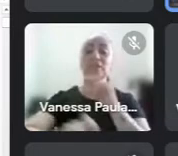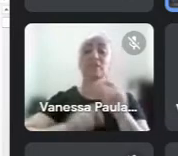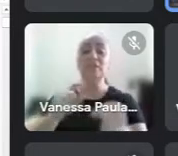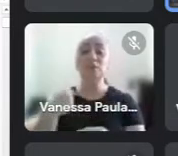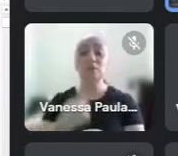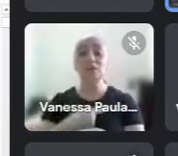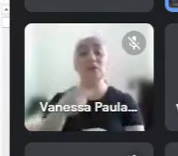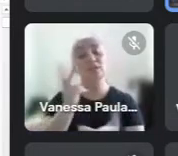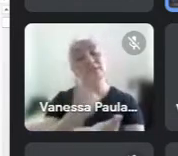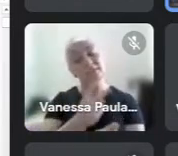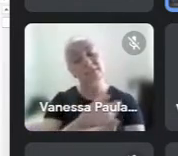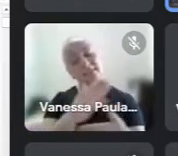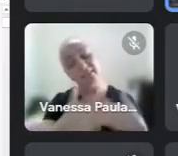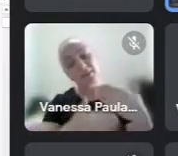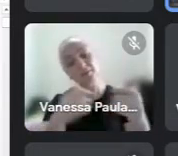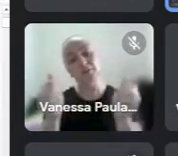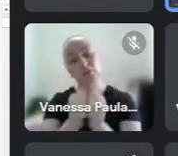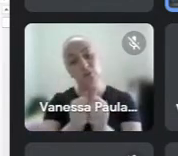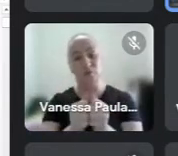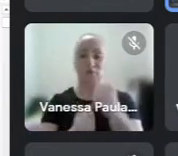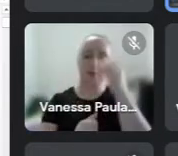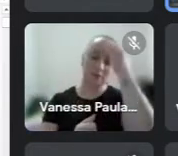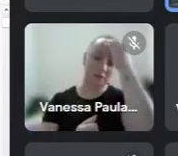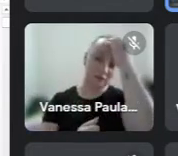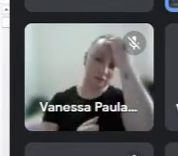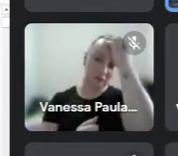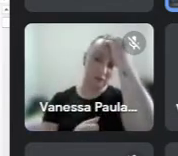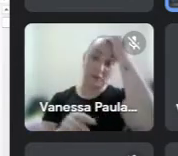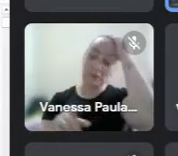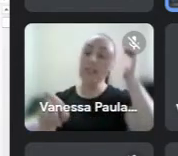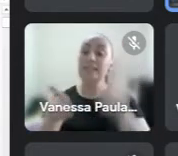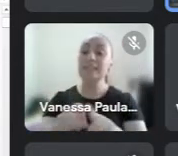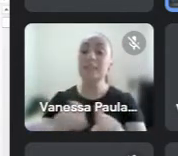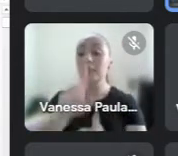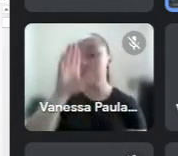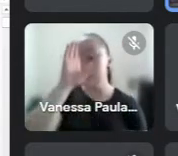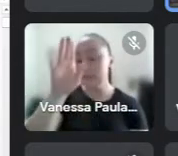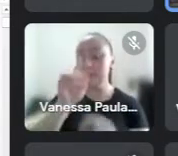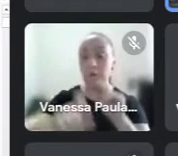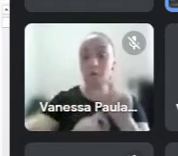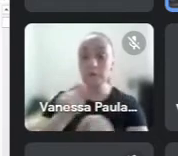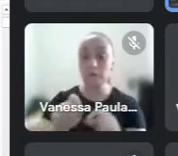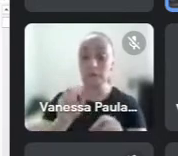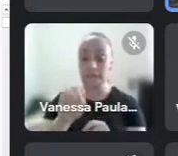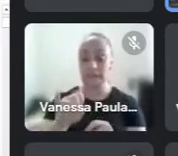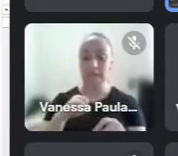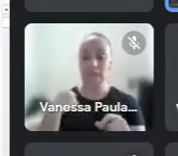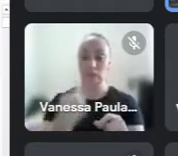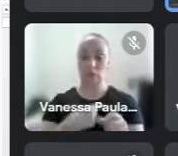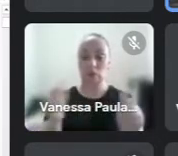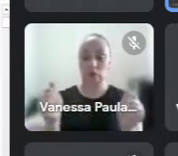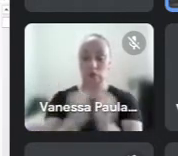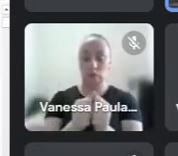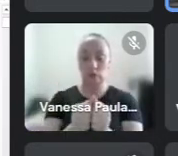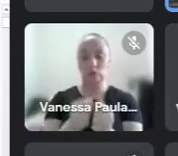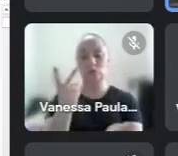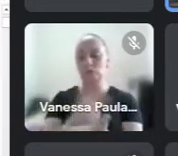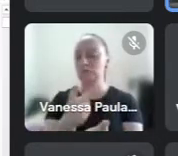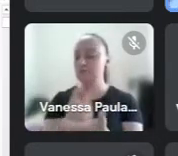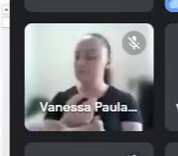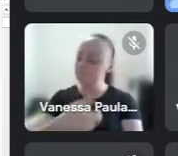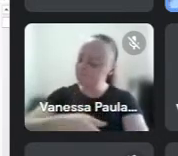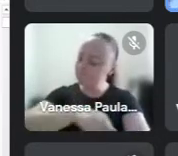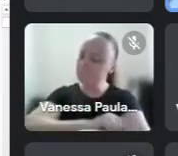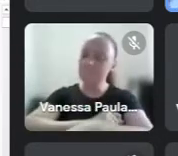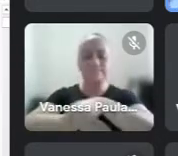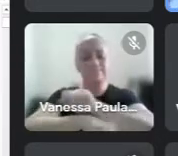longo da vida da gente, né? E principalmente quando é algo que a gente se dedica com tanto amor, tanto afinco,